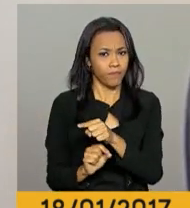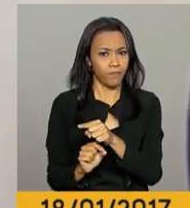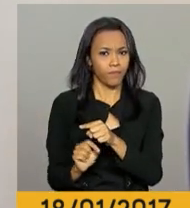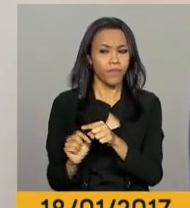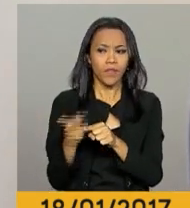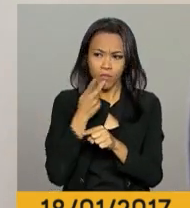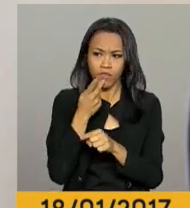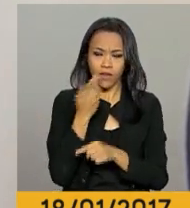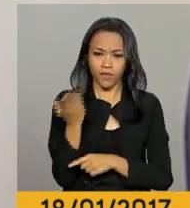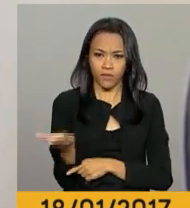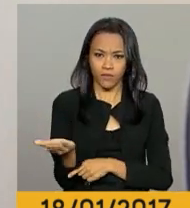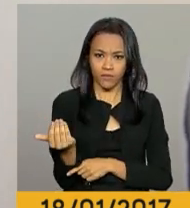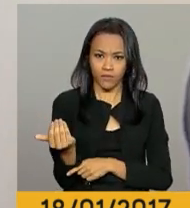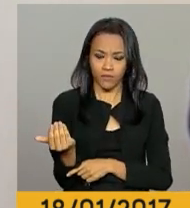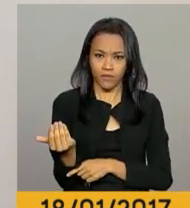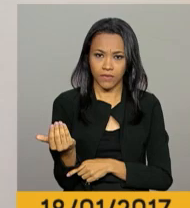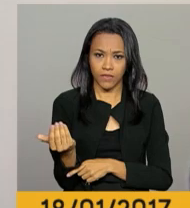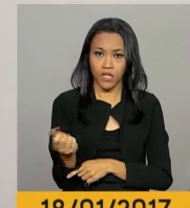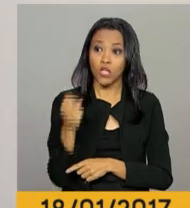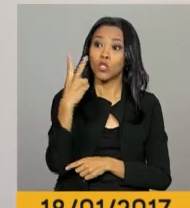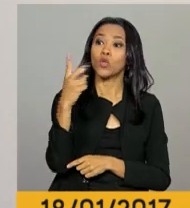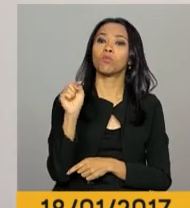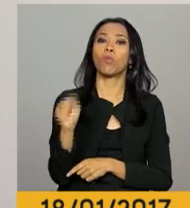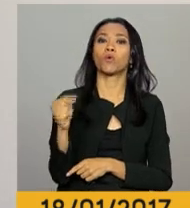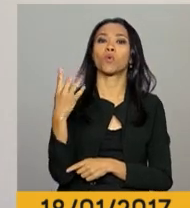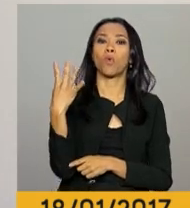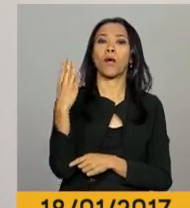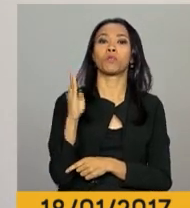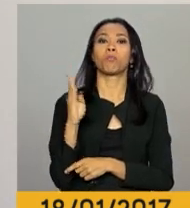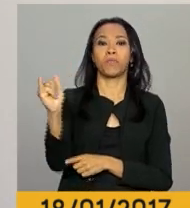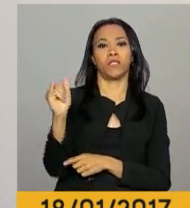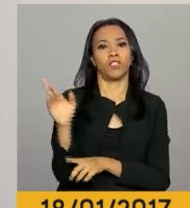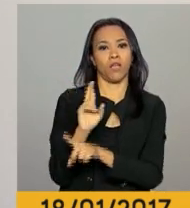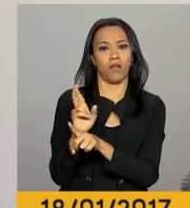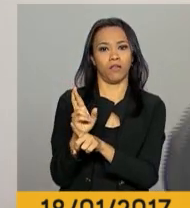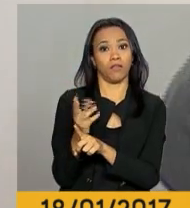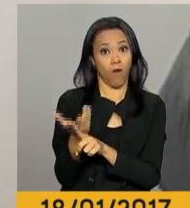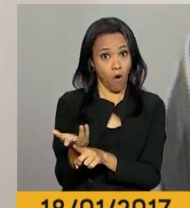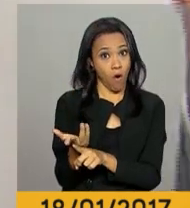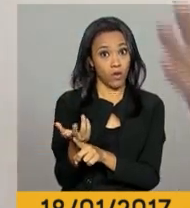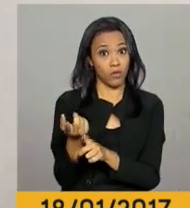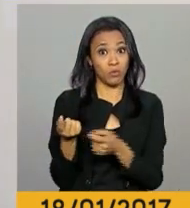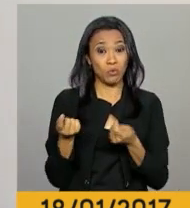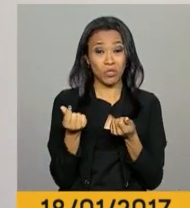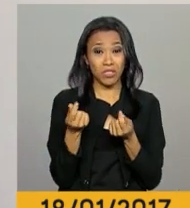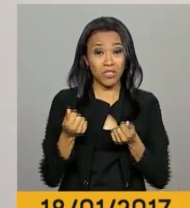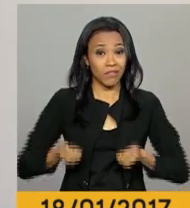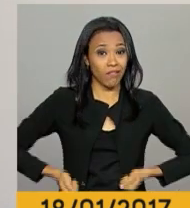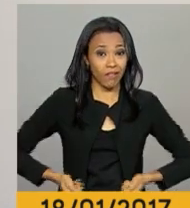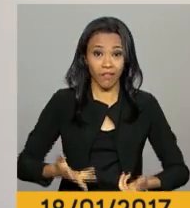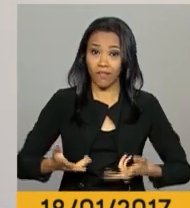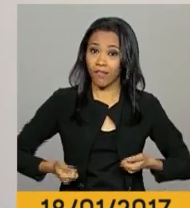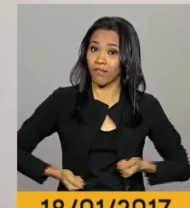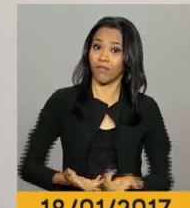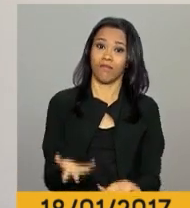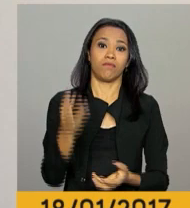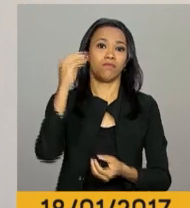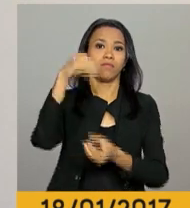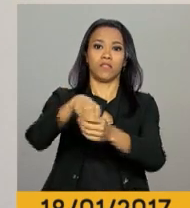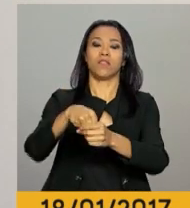aí cafar 2.4 de reais Vejam o desperdício que se faz no estado